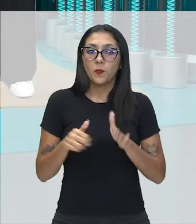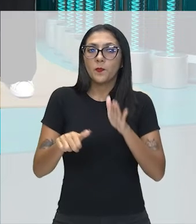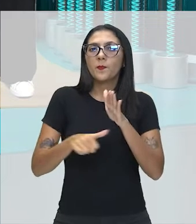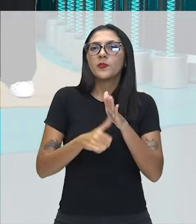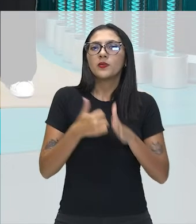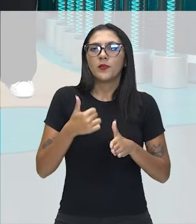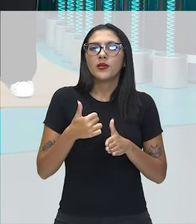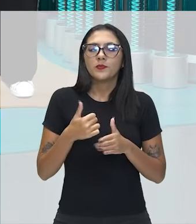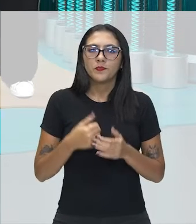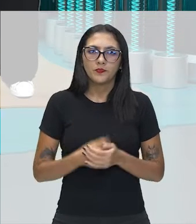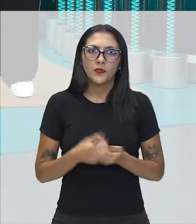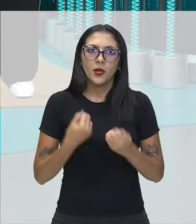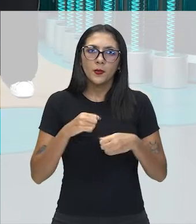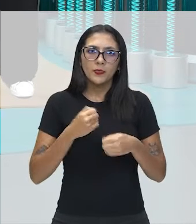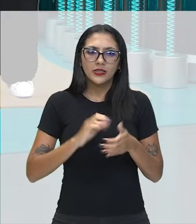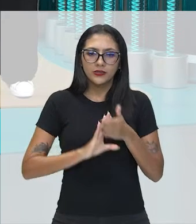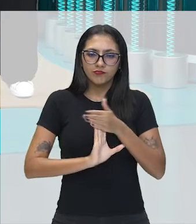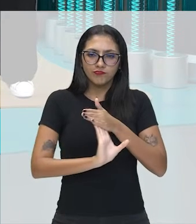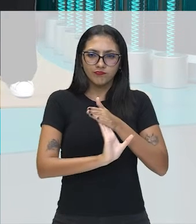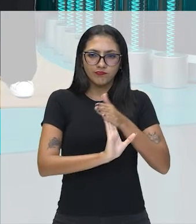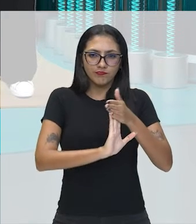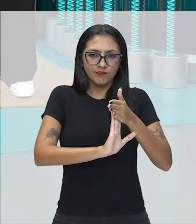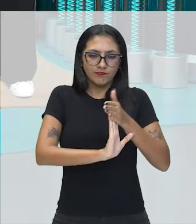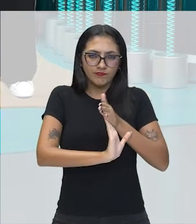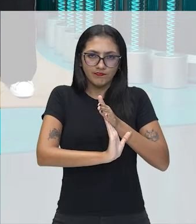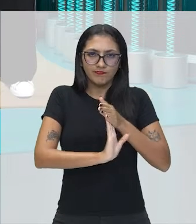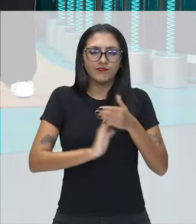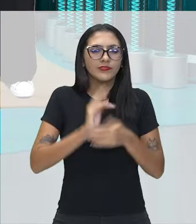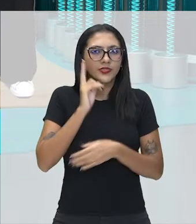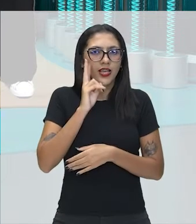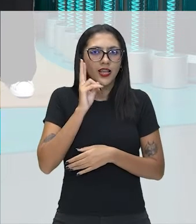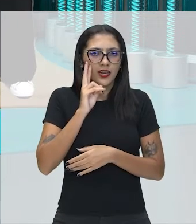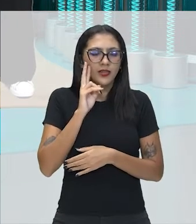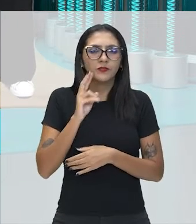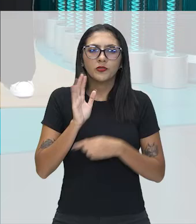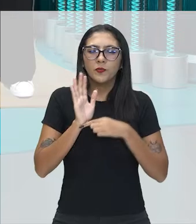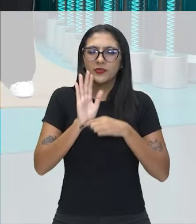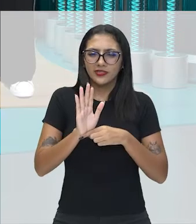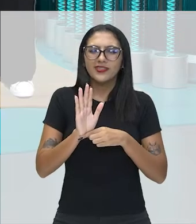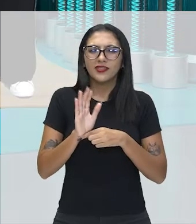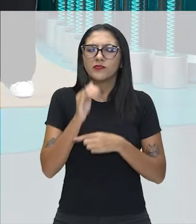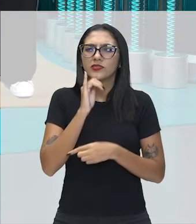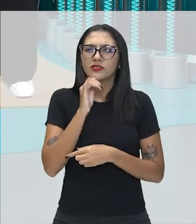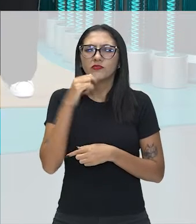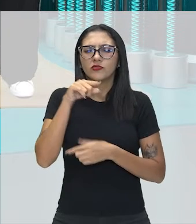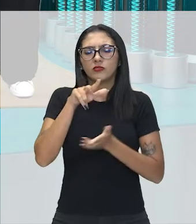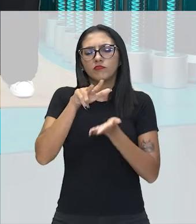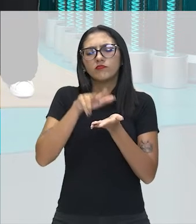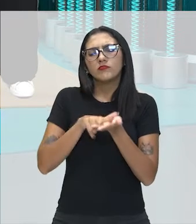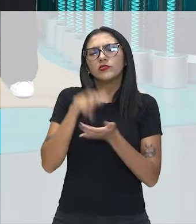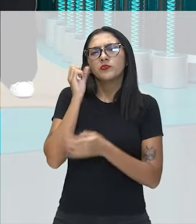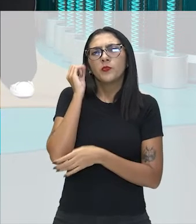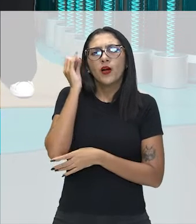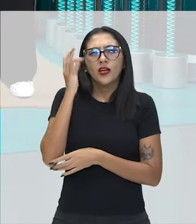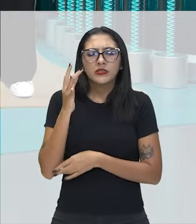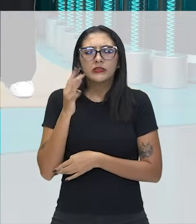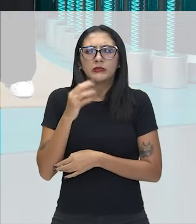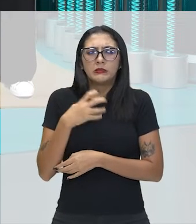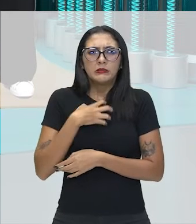fazer, alongamento imediato. Lembra que eu dei o exemplo aqui, no meio da noite você sente muita cãibra ali na região da panturrilha, qual é a